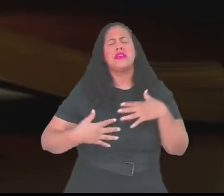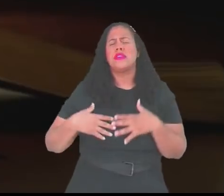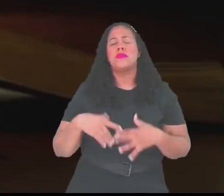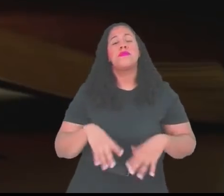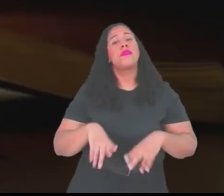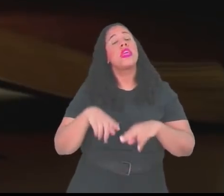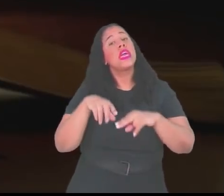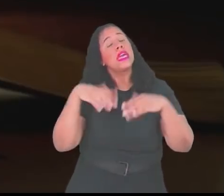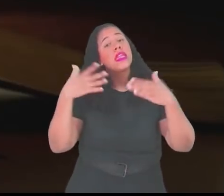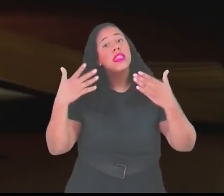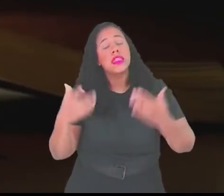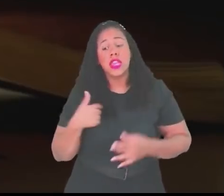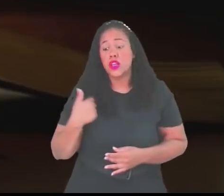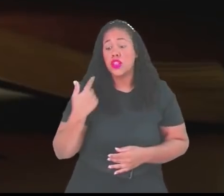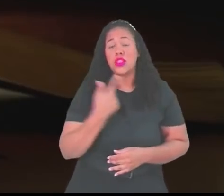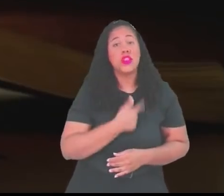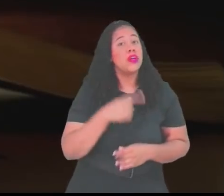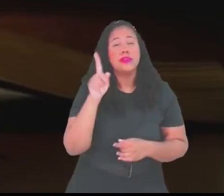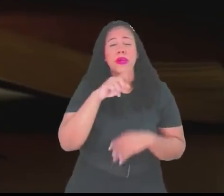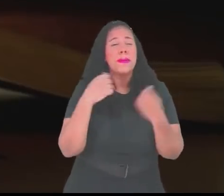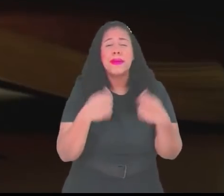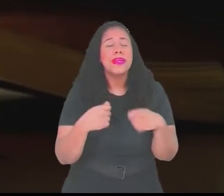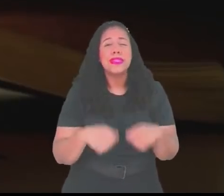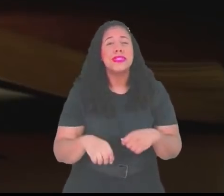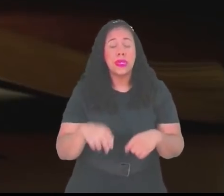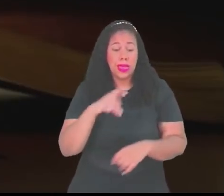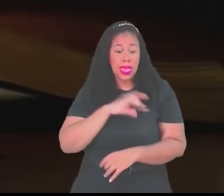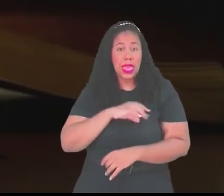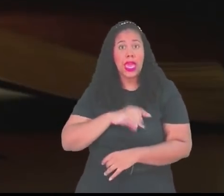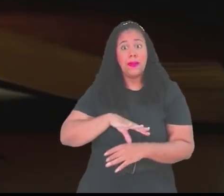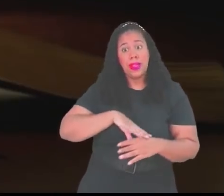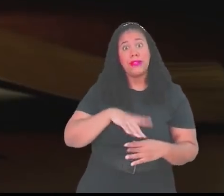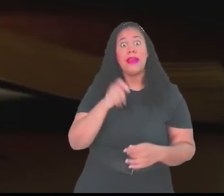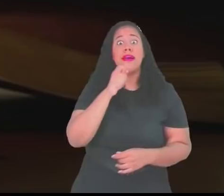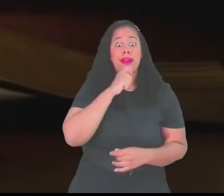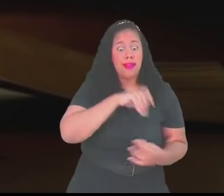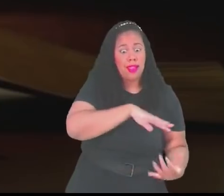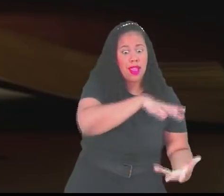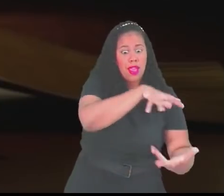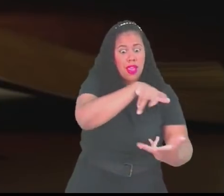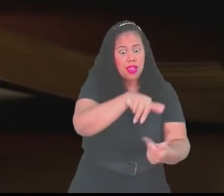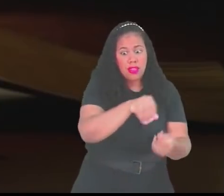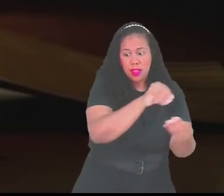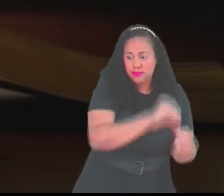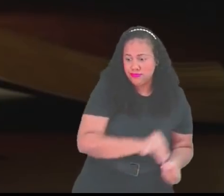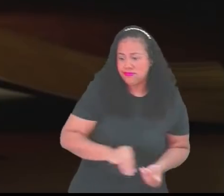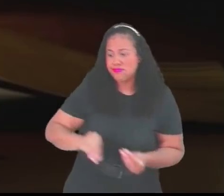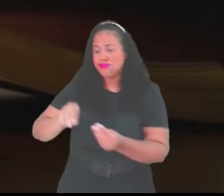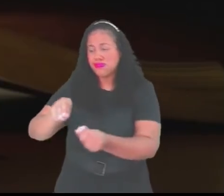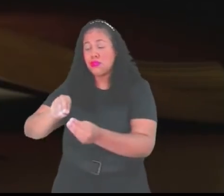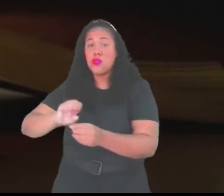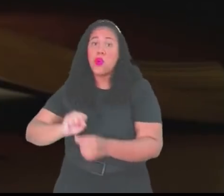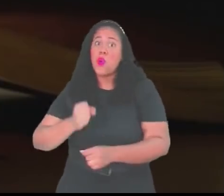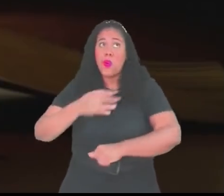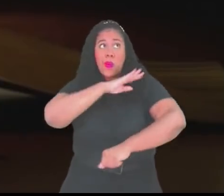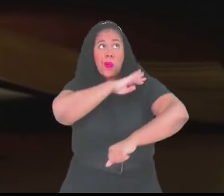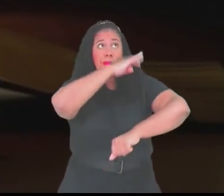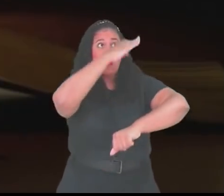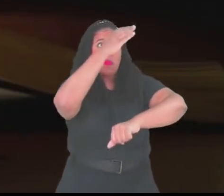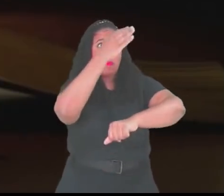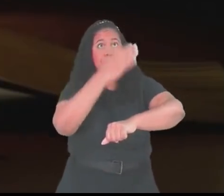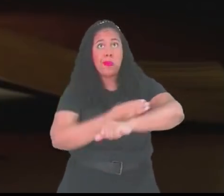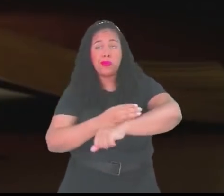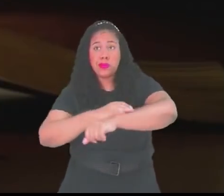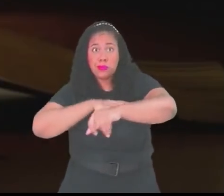Portanto, não temeremos, ainda que a terra se mude e ainda que os montes se